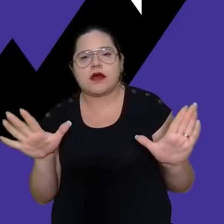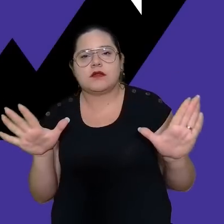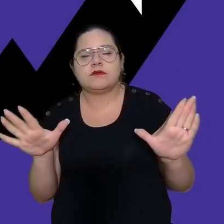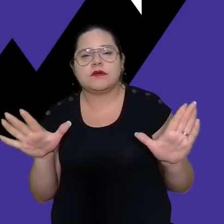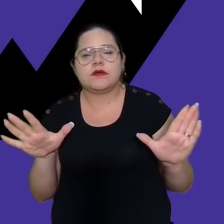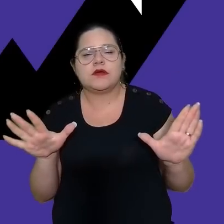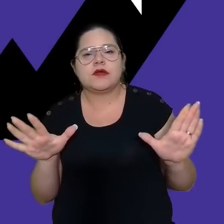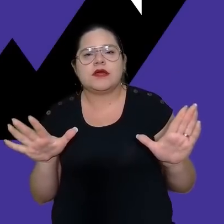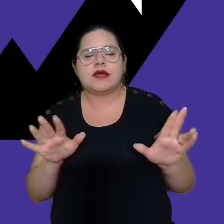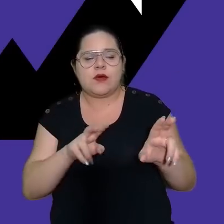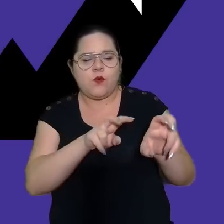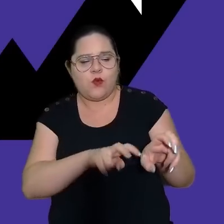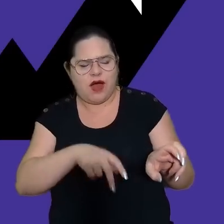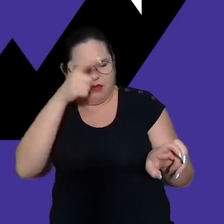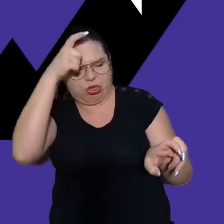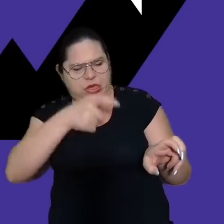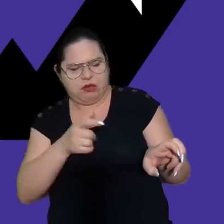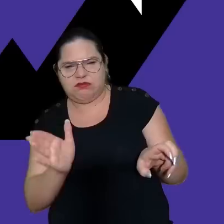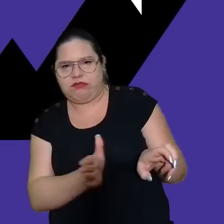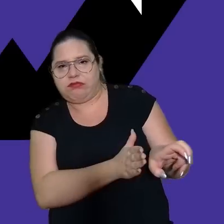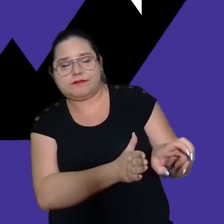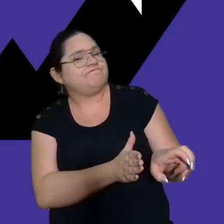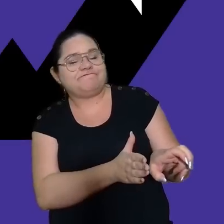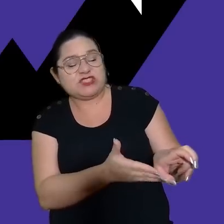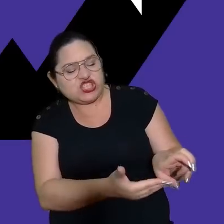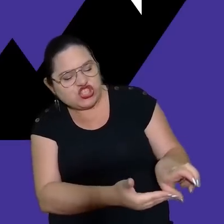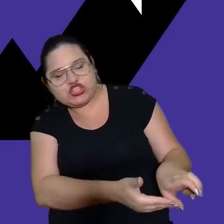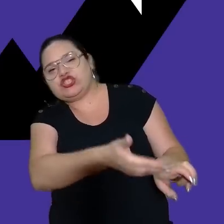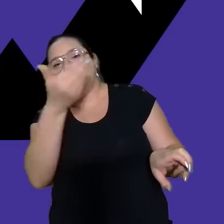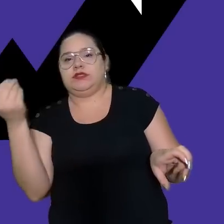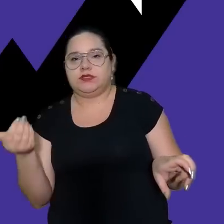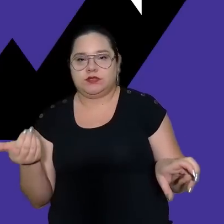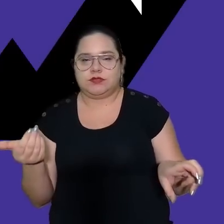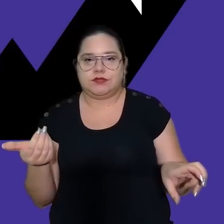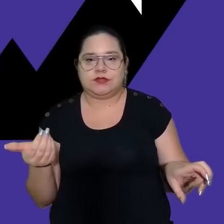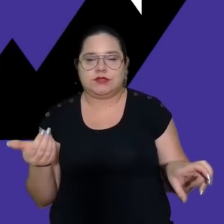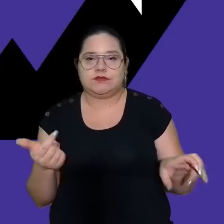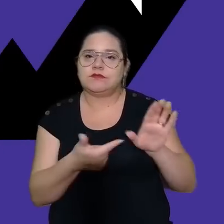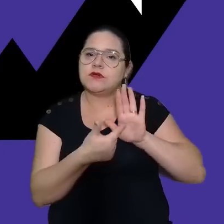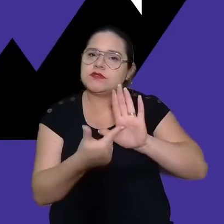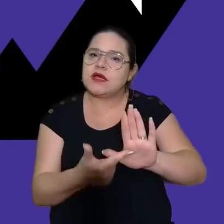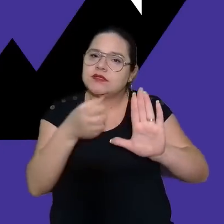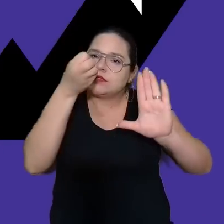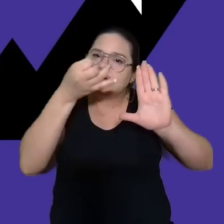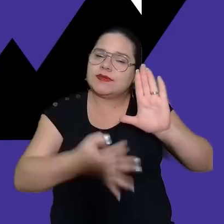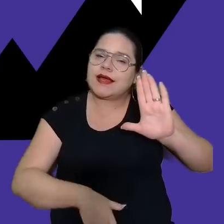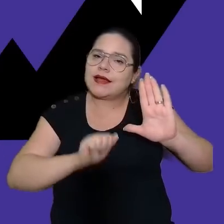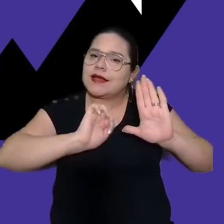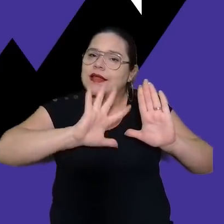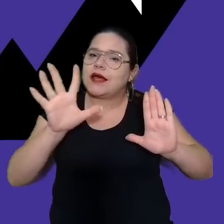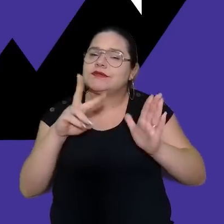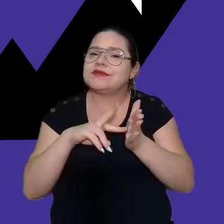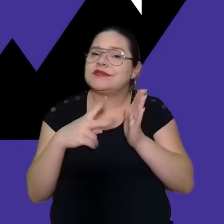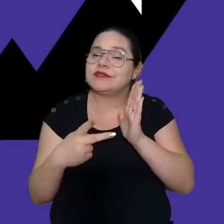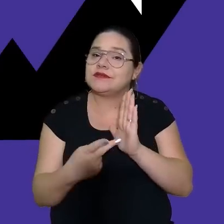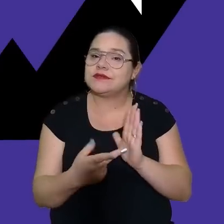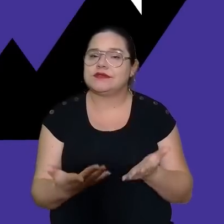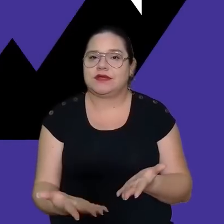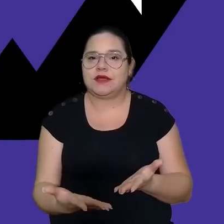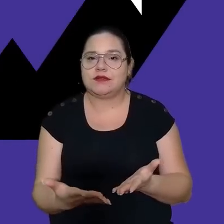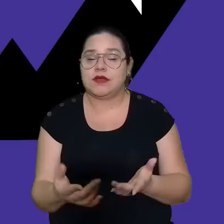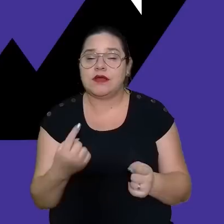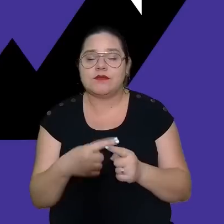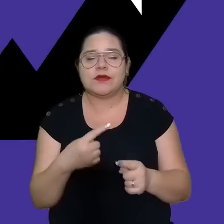tirar essa demonização que nós temos do agro. Porque o que gera isso é, em especial,